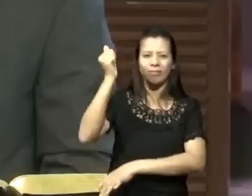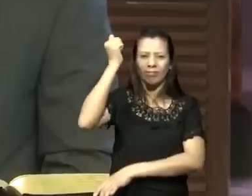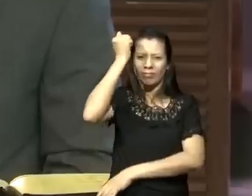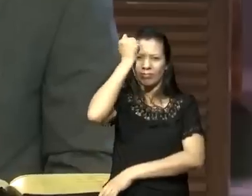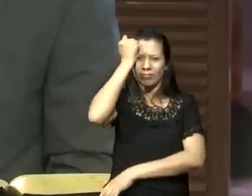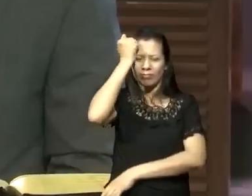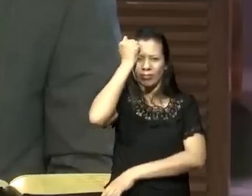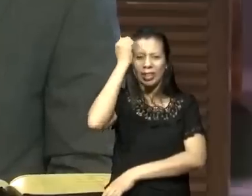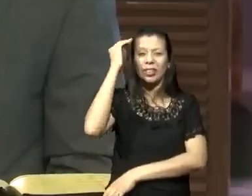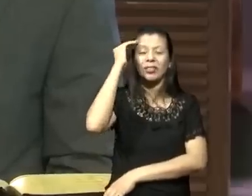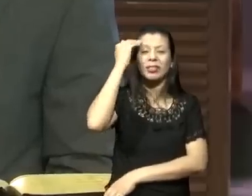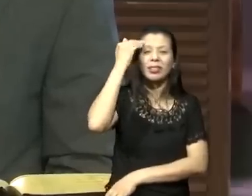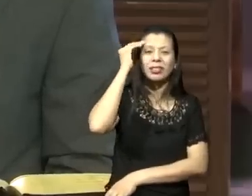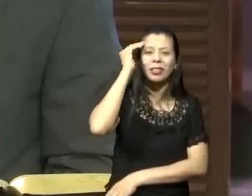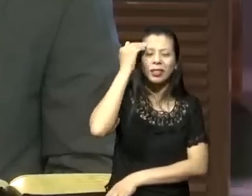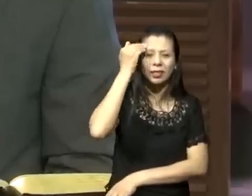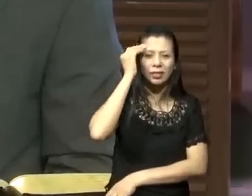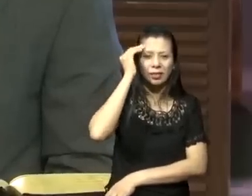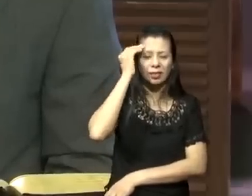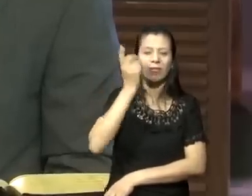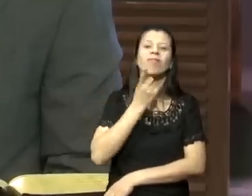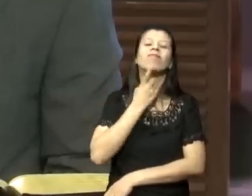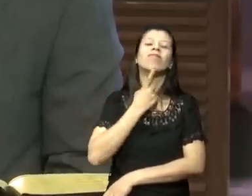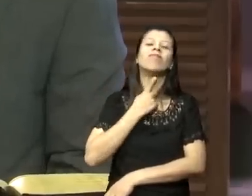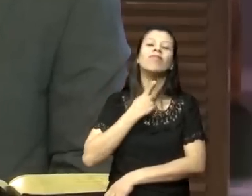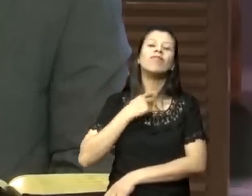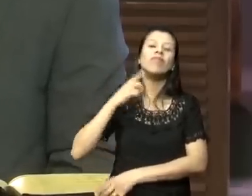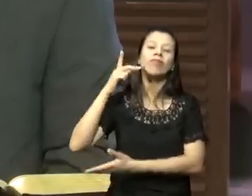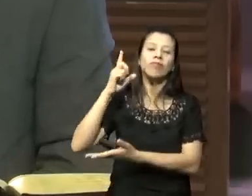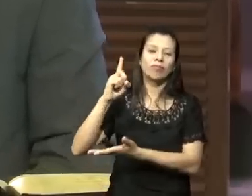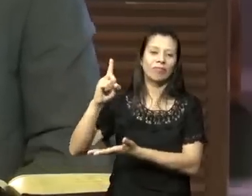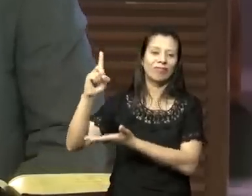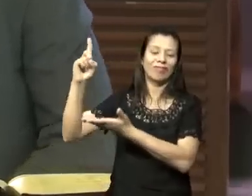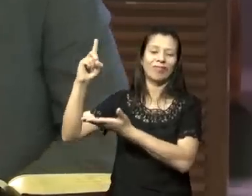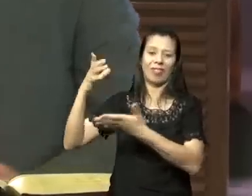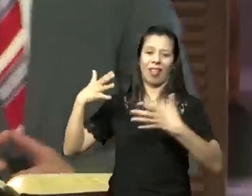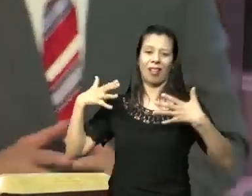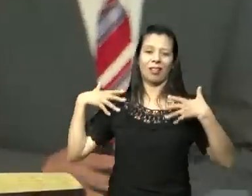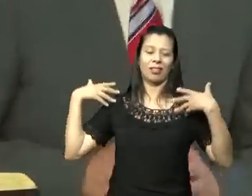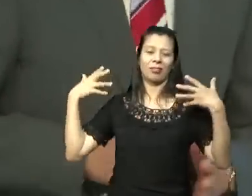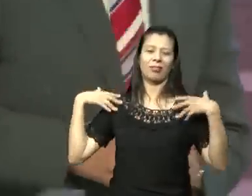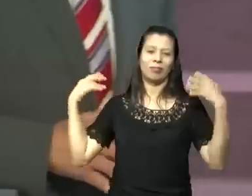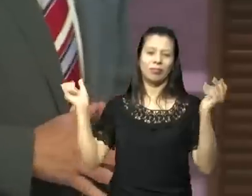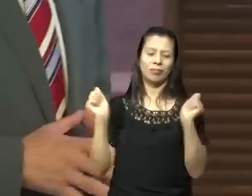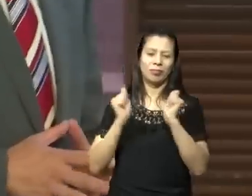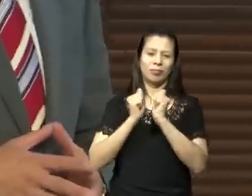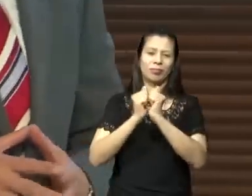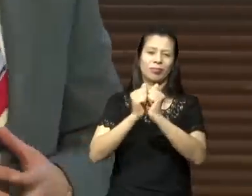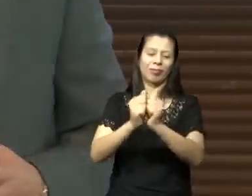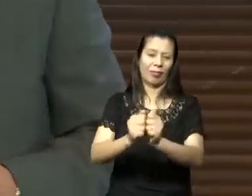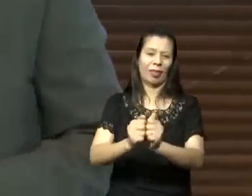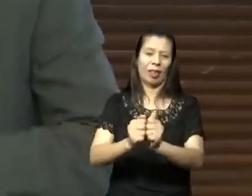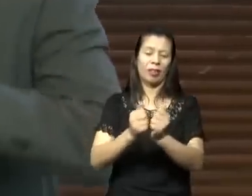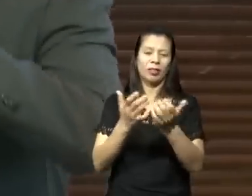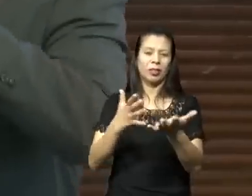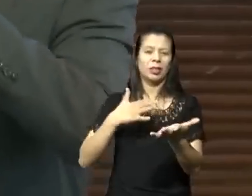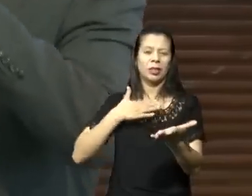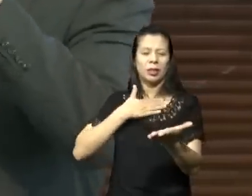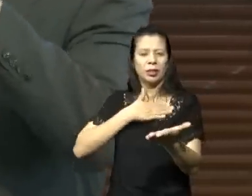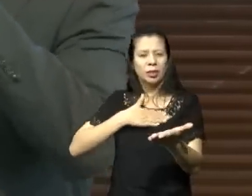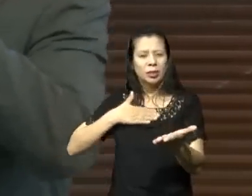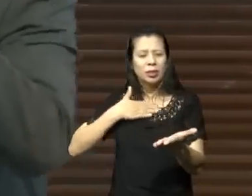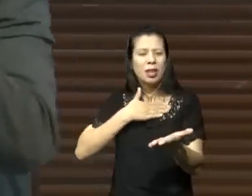eu sou ele eu sou a tua alegria eu sou o teu prazer